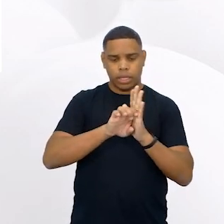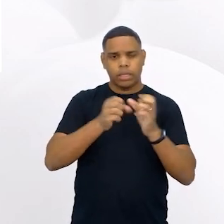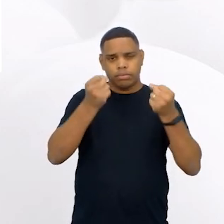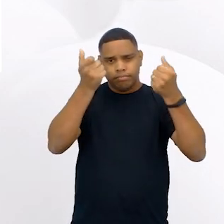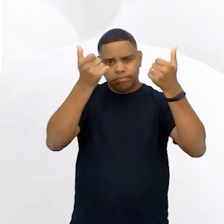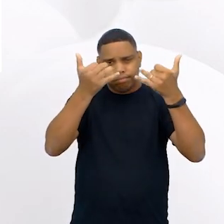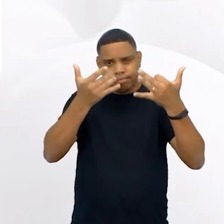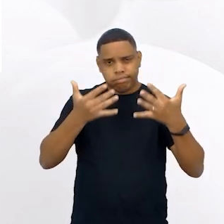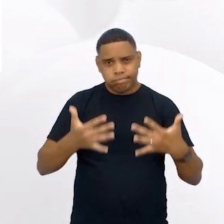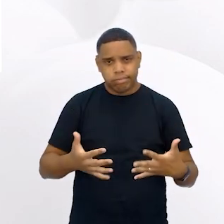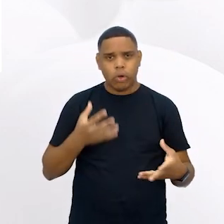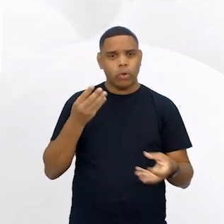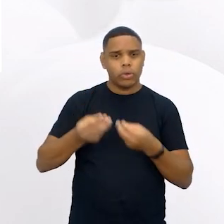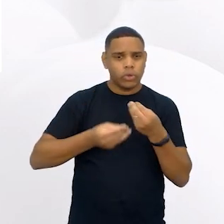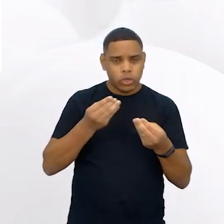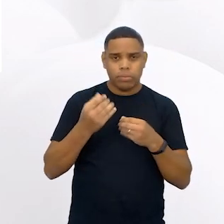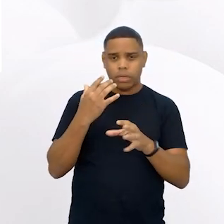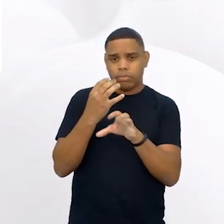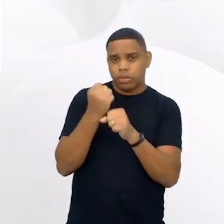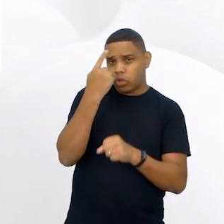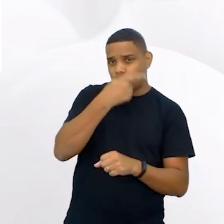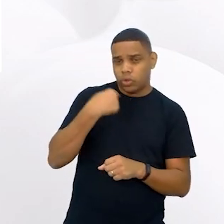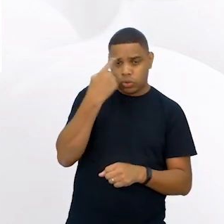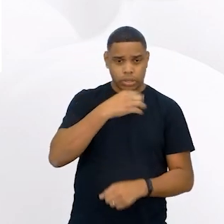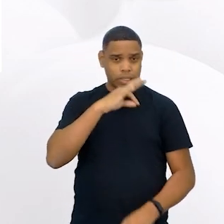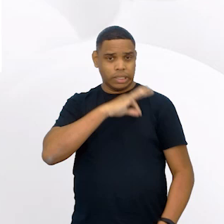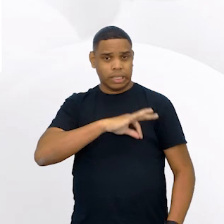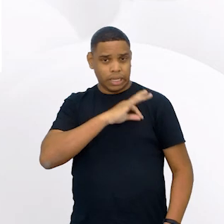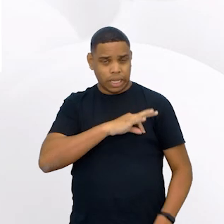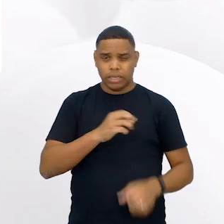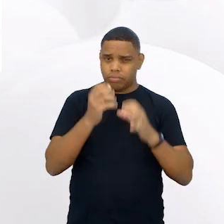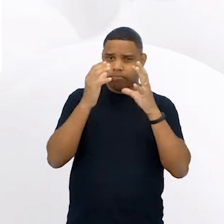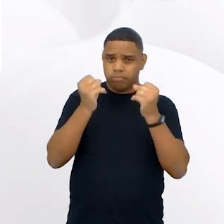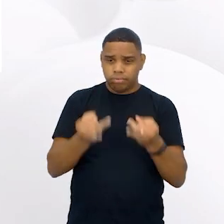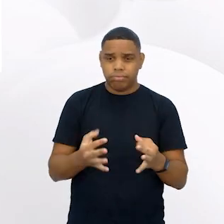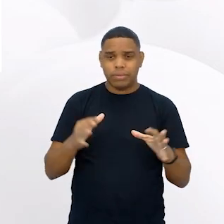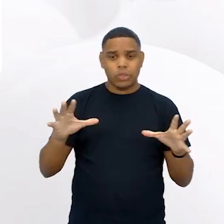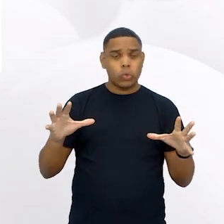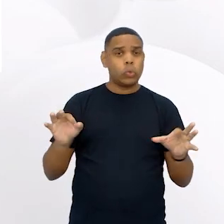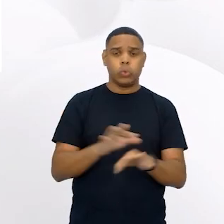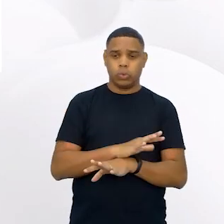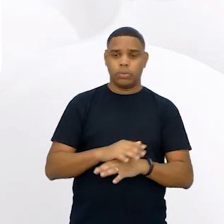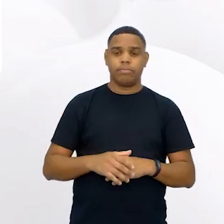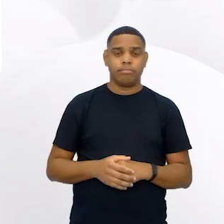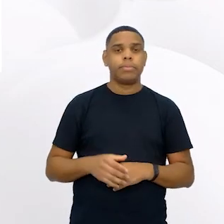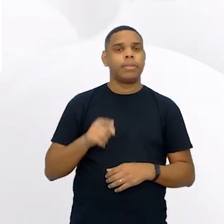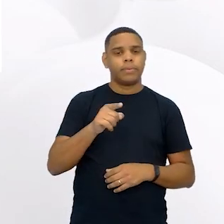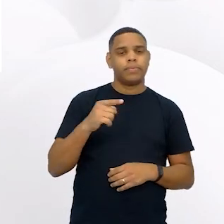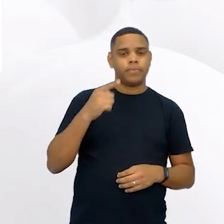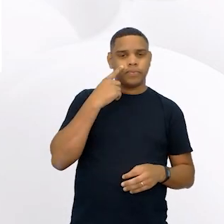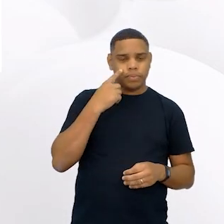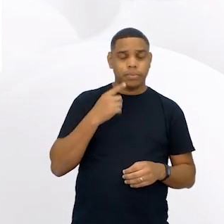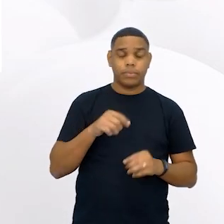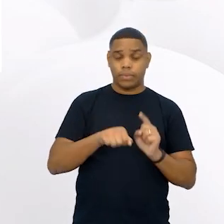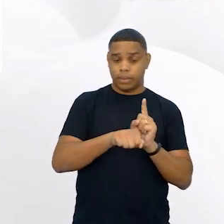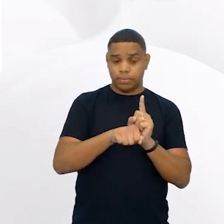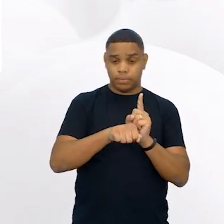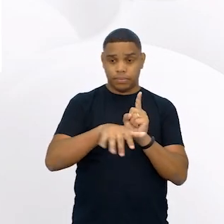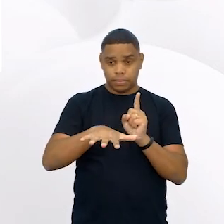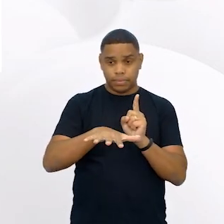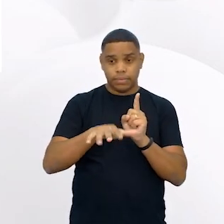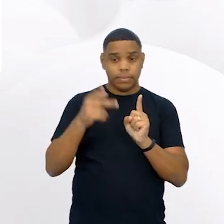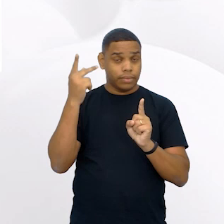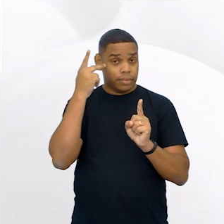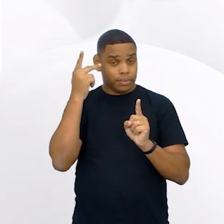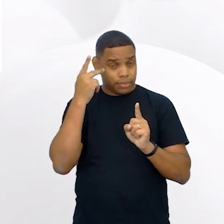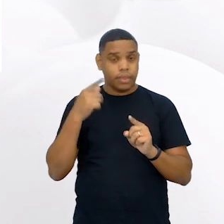ali. Está falando de carga horária, está falando de salário, está falando de tudo, né, professora? Exatamente. Quando a gente pega o programa Multiplica SP, a gente tem